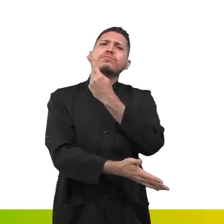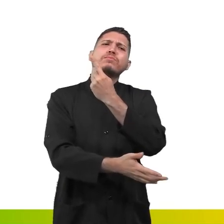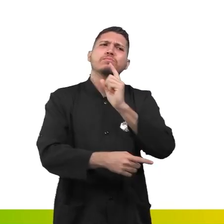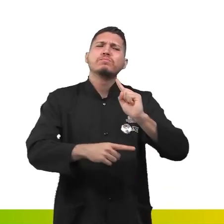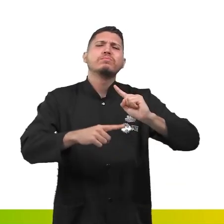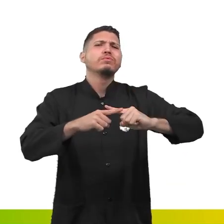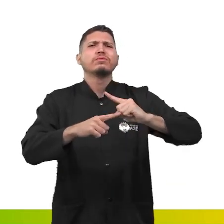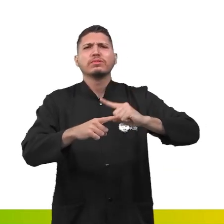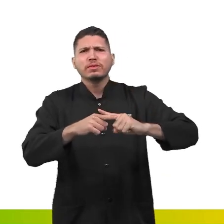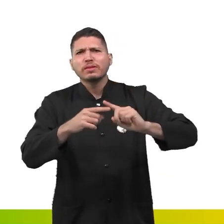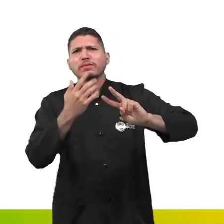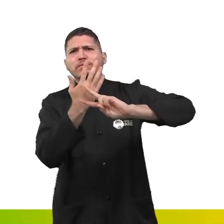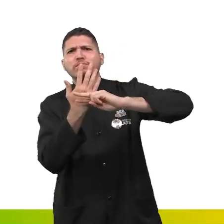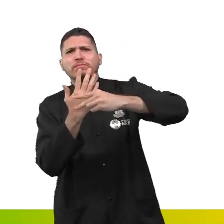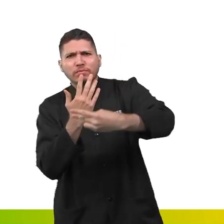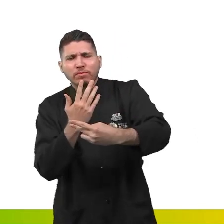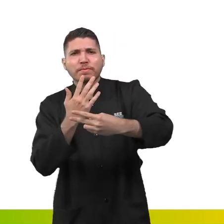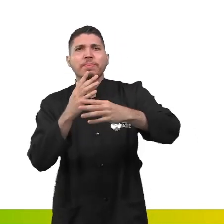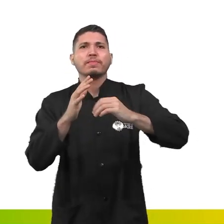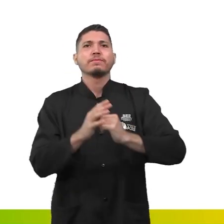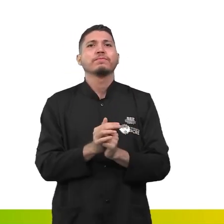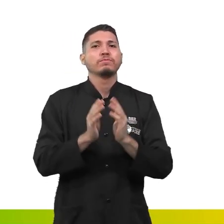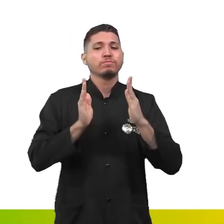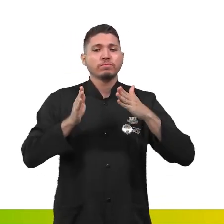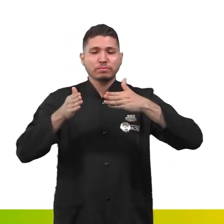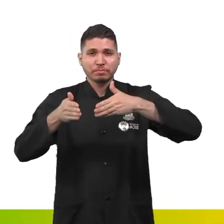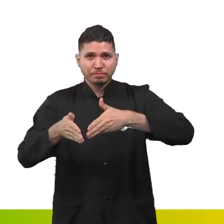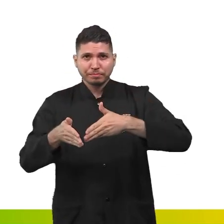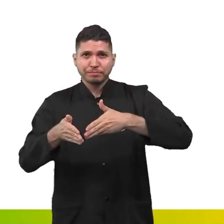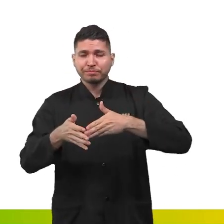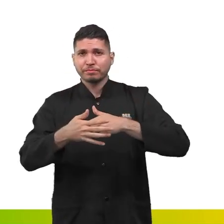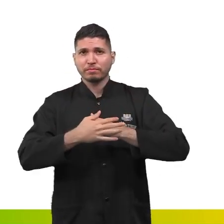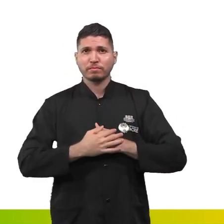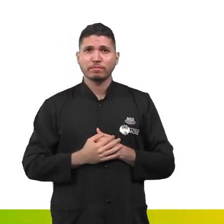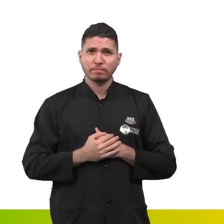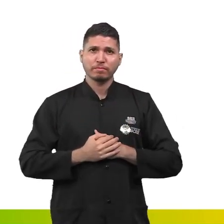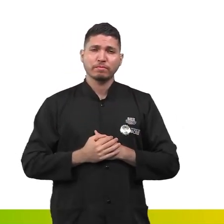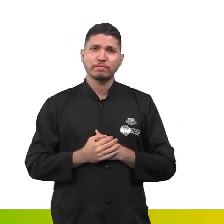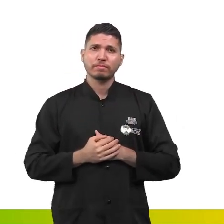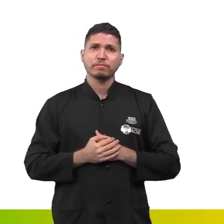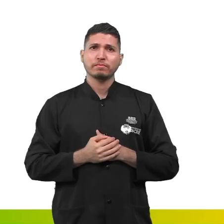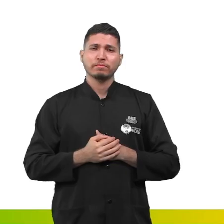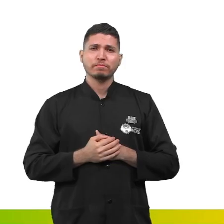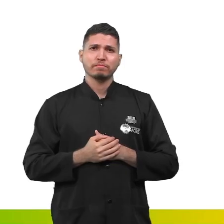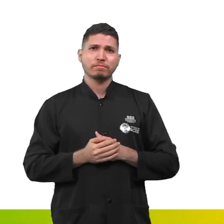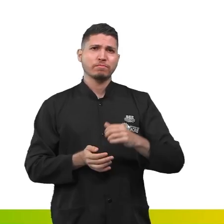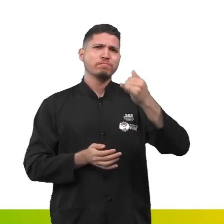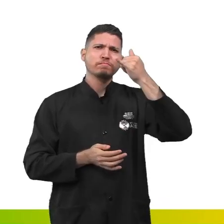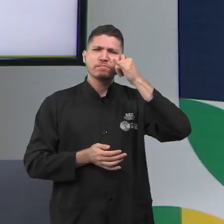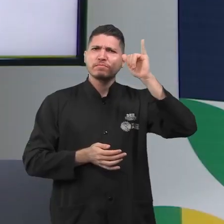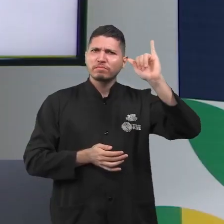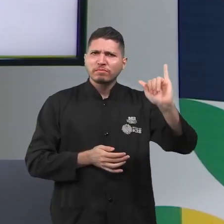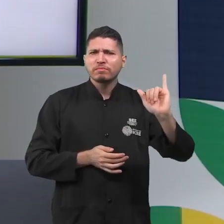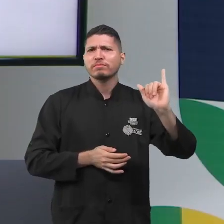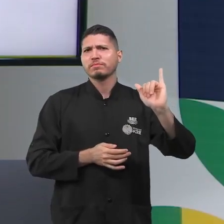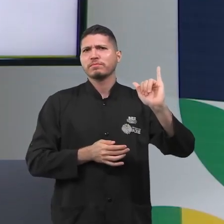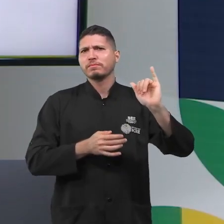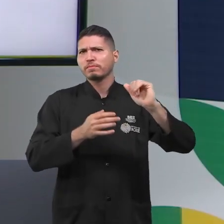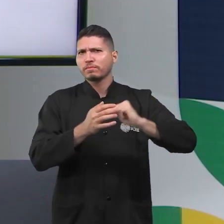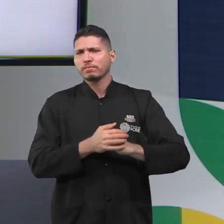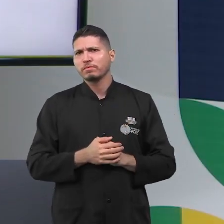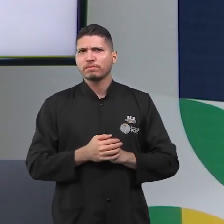as consequências destes desastres no Brasil. Será que eles poderiam ser evitados? Como poderiam ser